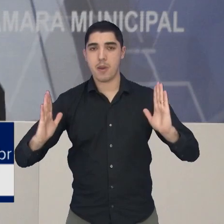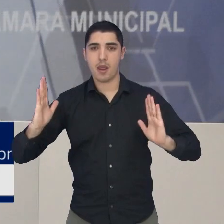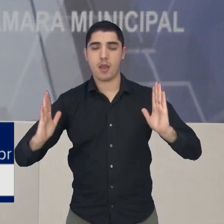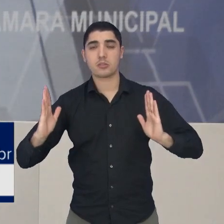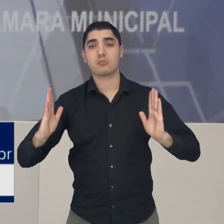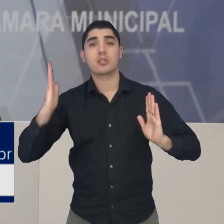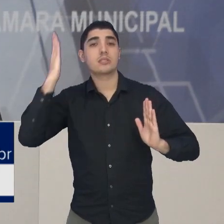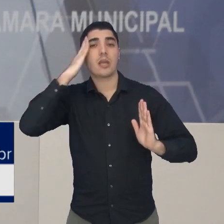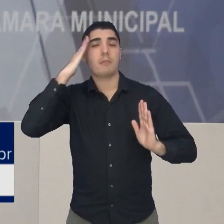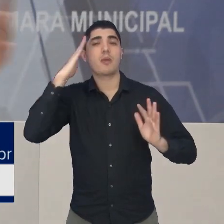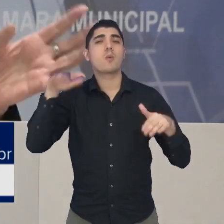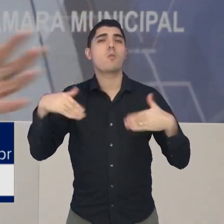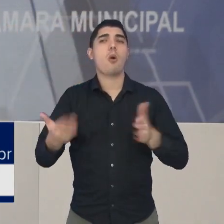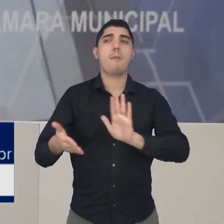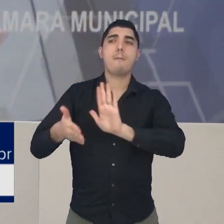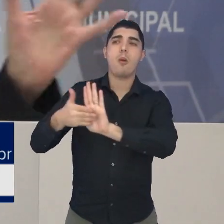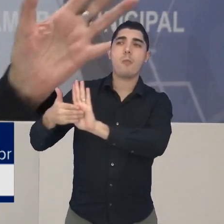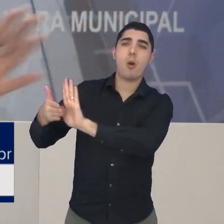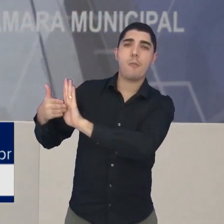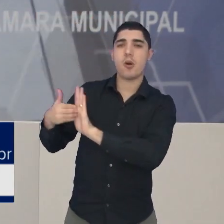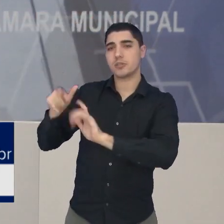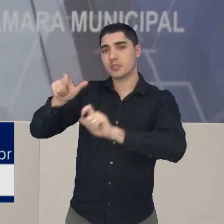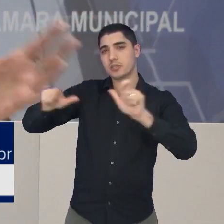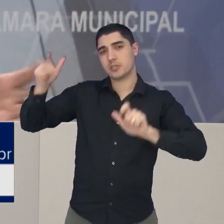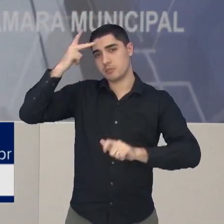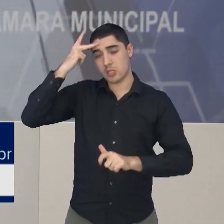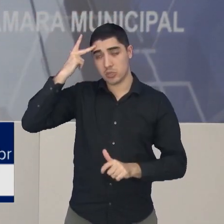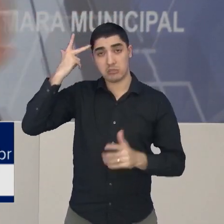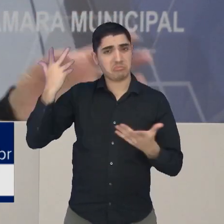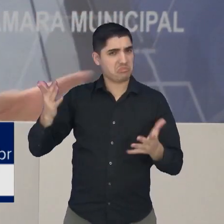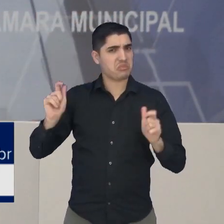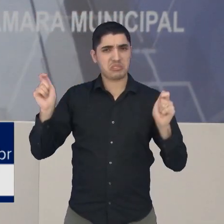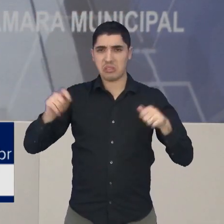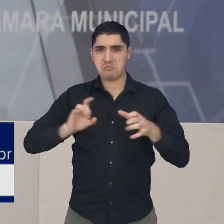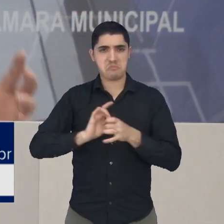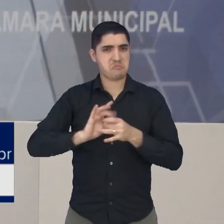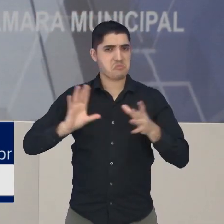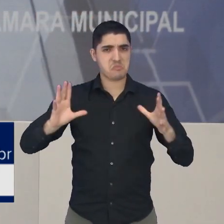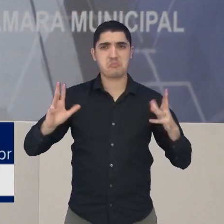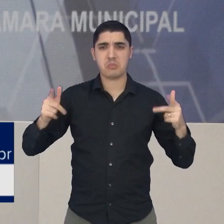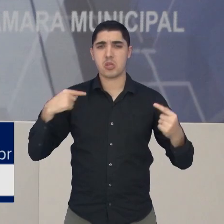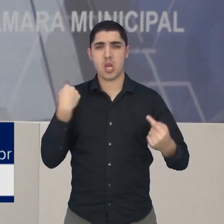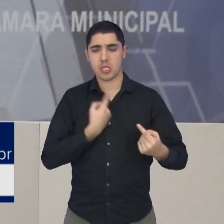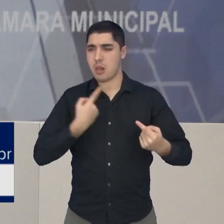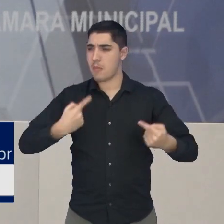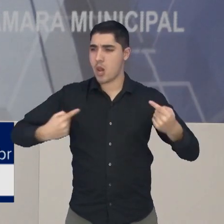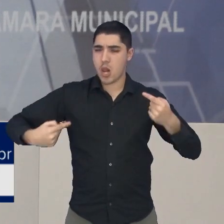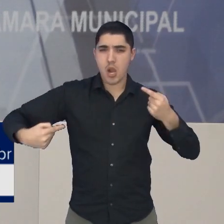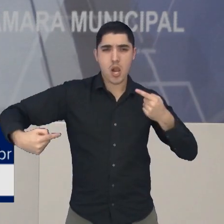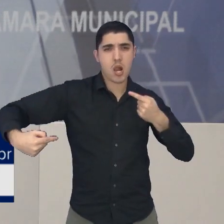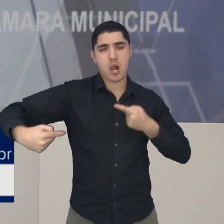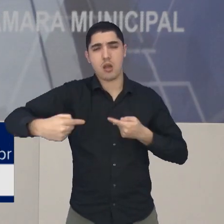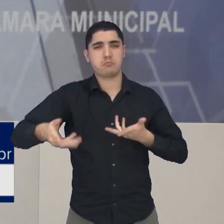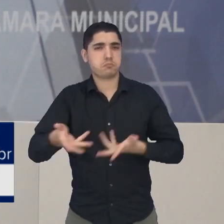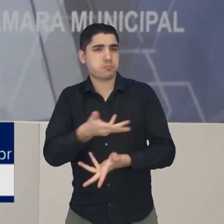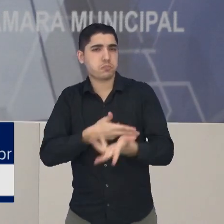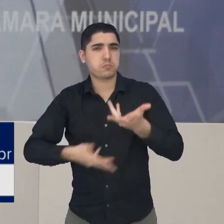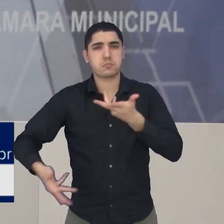propostas, para receber. Foi tudo muito liberal, muito amplo, uma discussão muito ampla. Esse